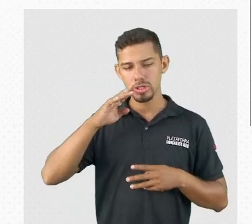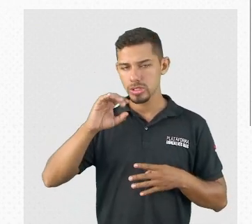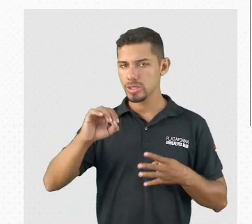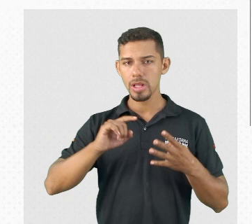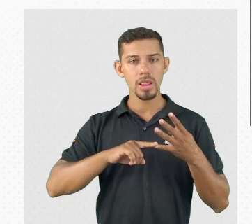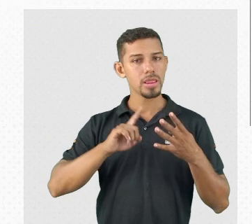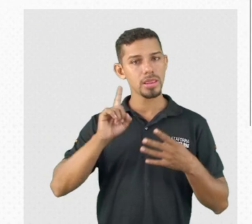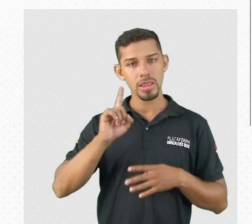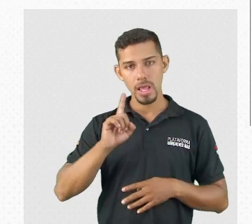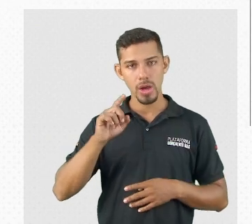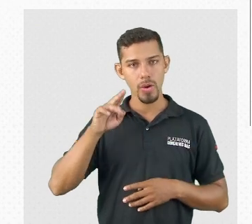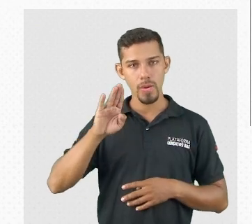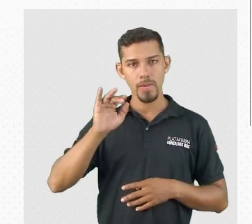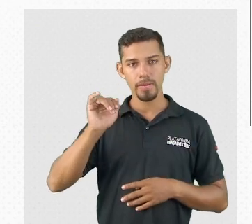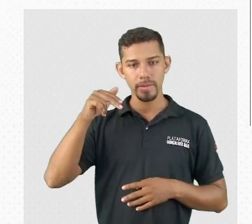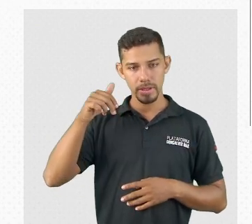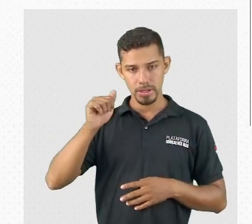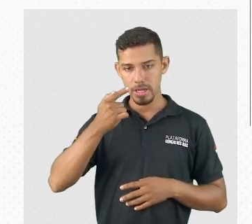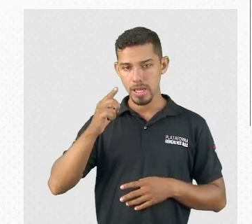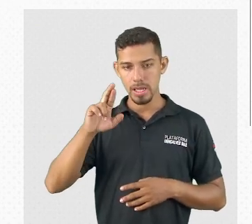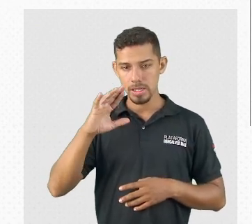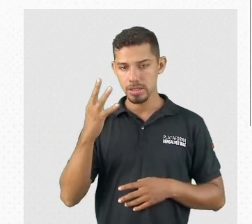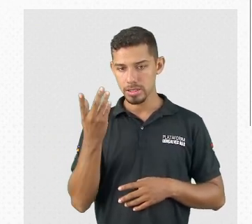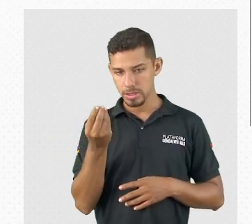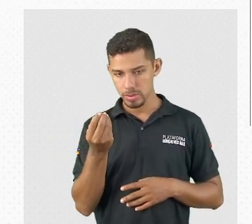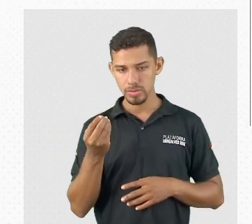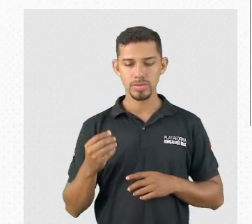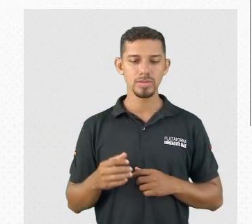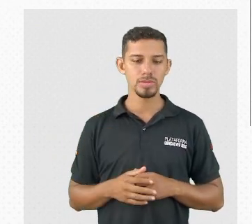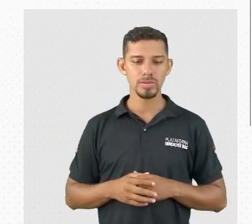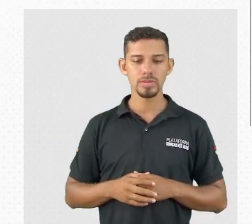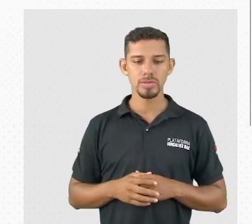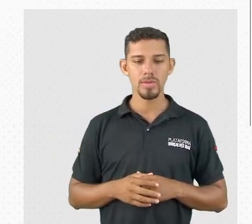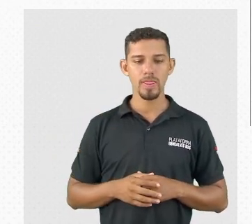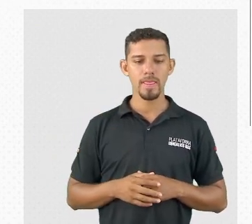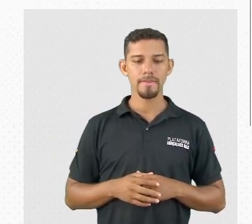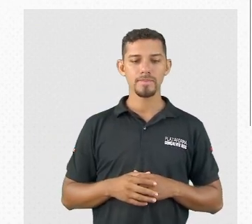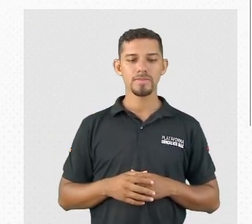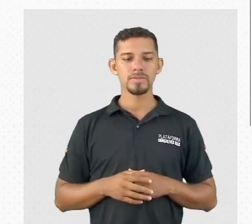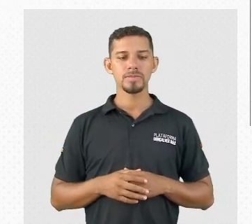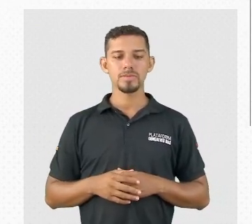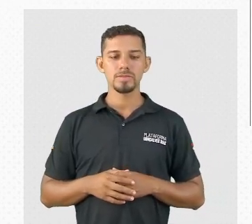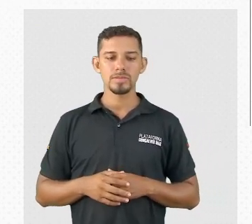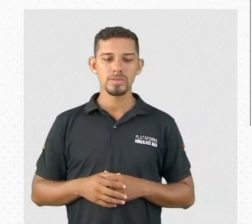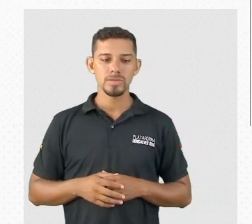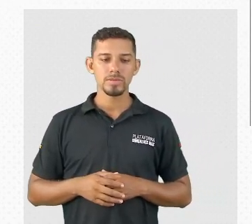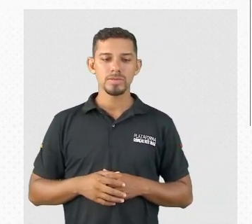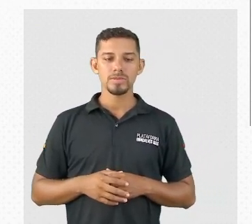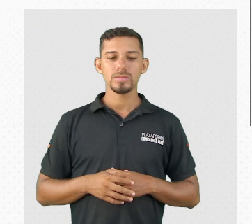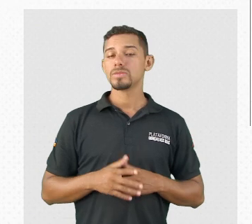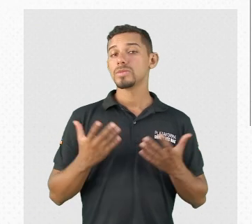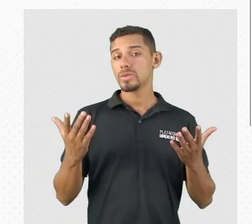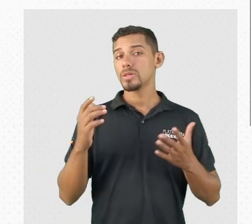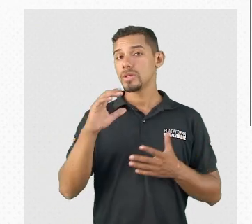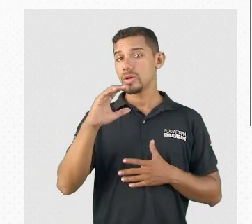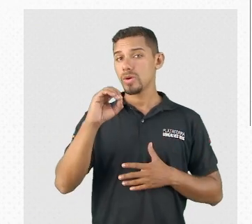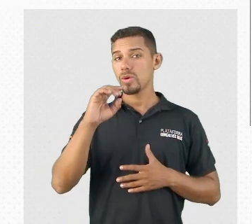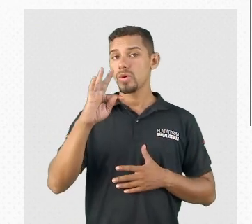binários, né? Então, a gente tem aqui, olha só, cotas de gênero é justamente como se o